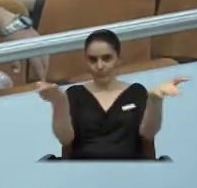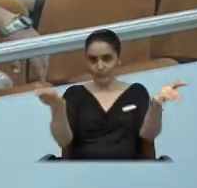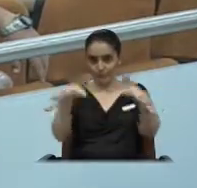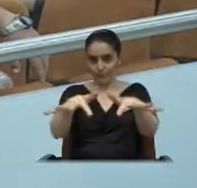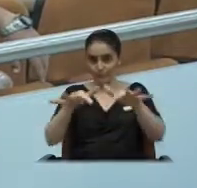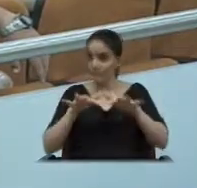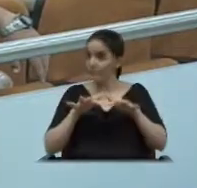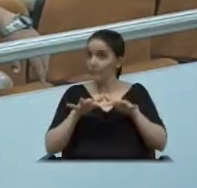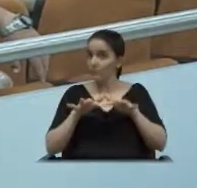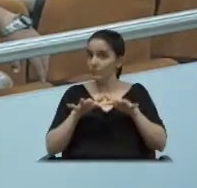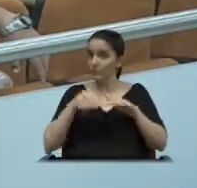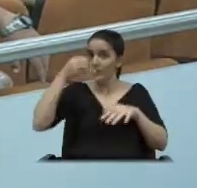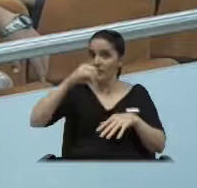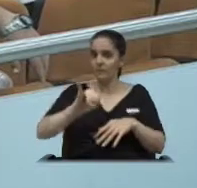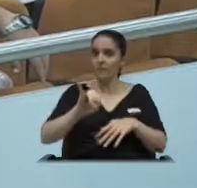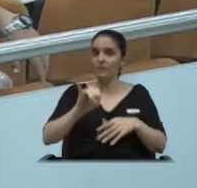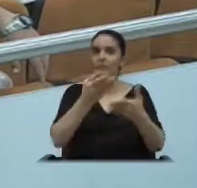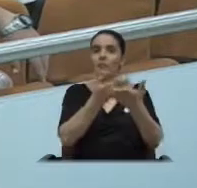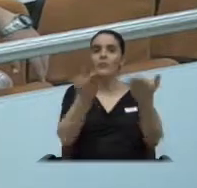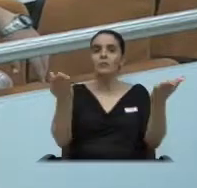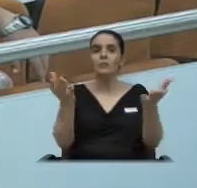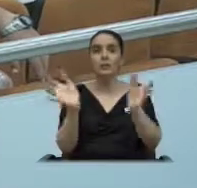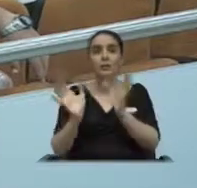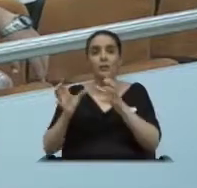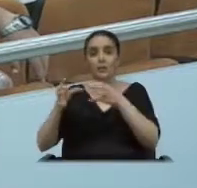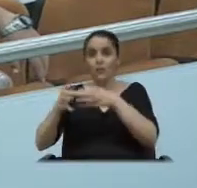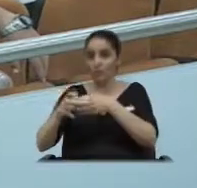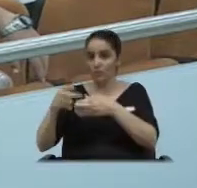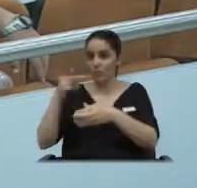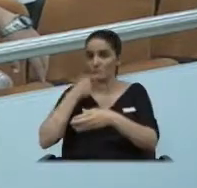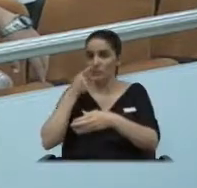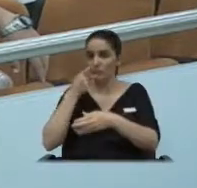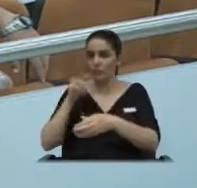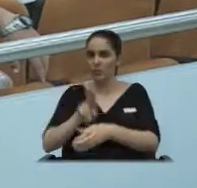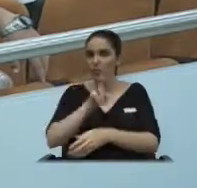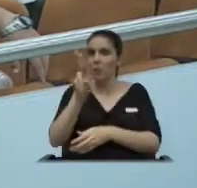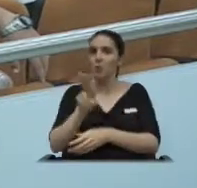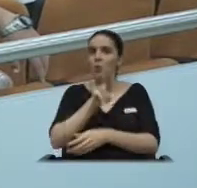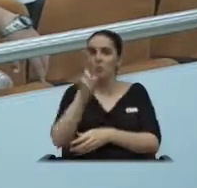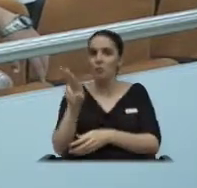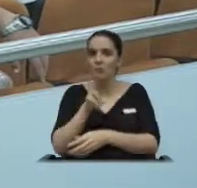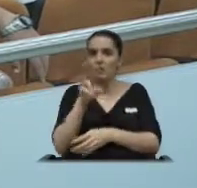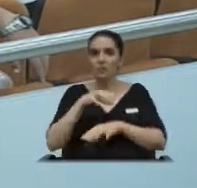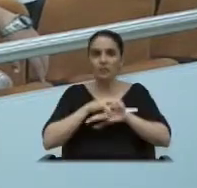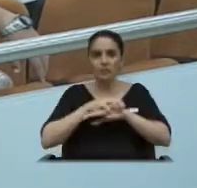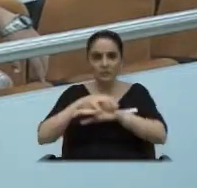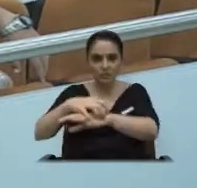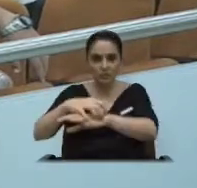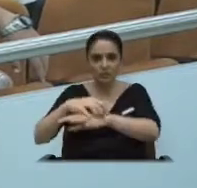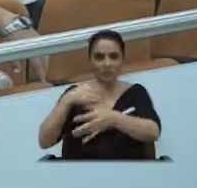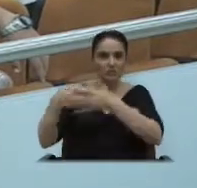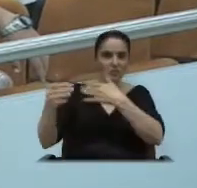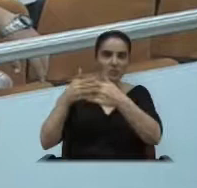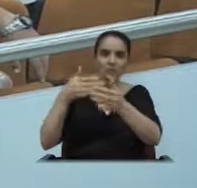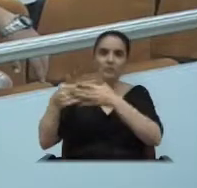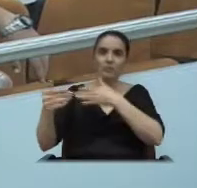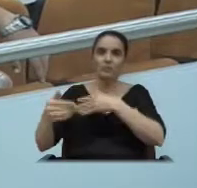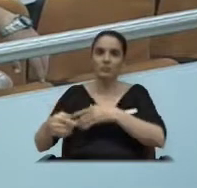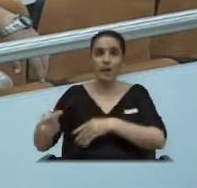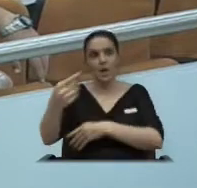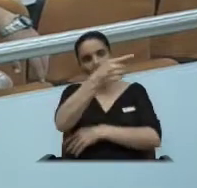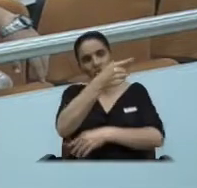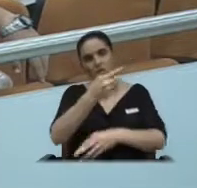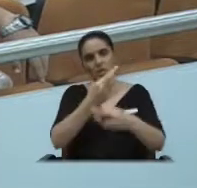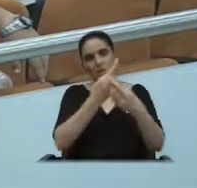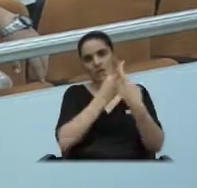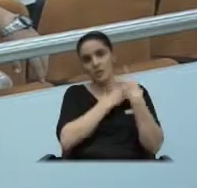Se alguém aqui, de alguma instituição, disse que alguém usa transporte público leviano, ele que seja responsável por que